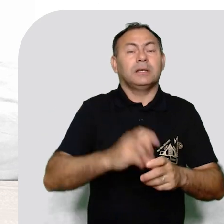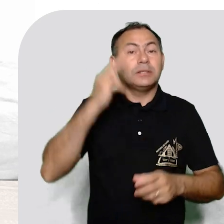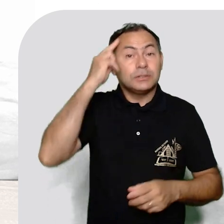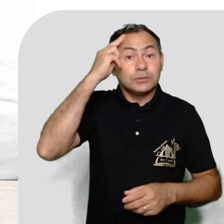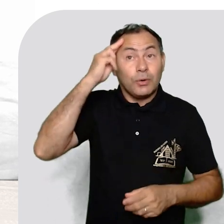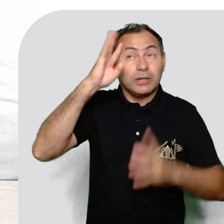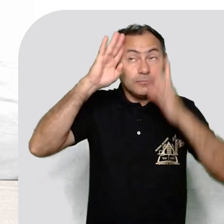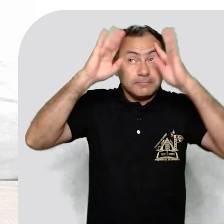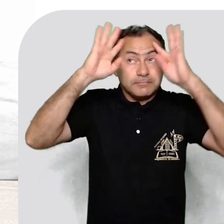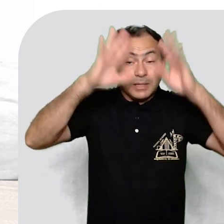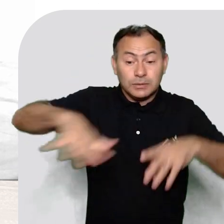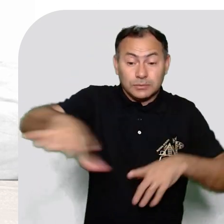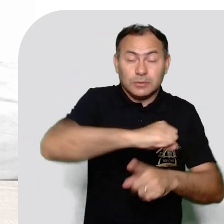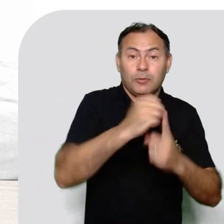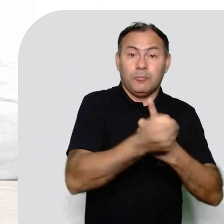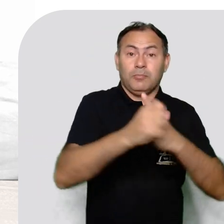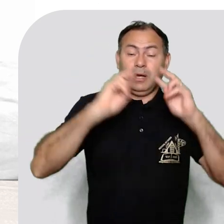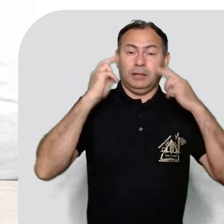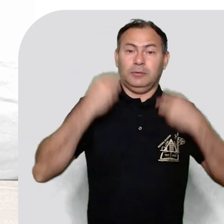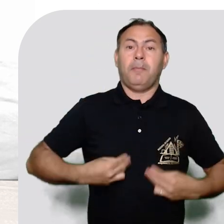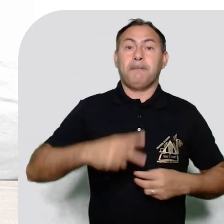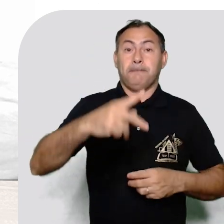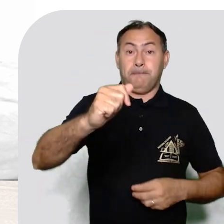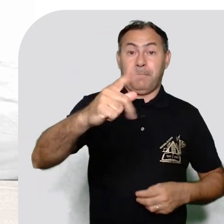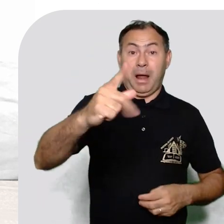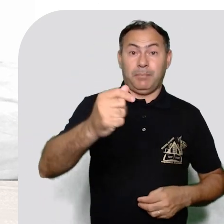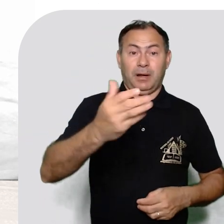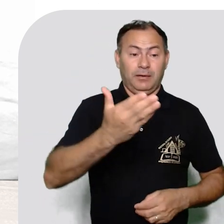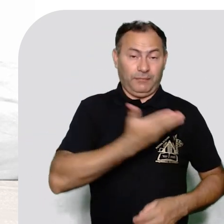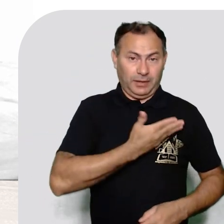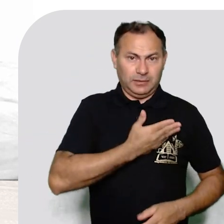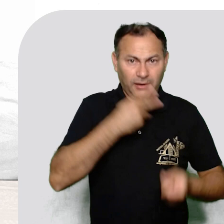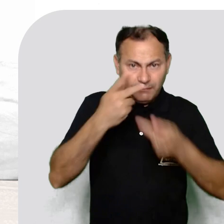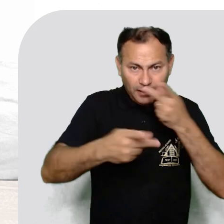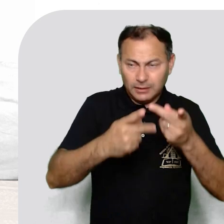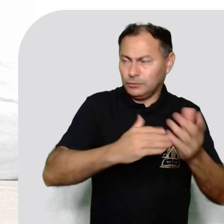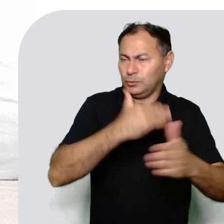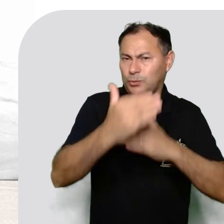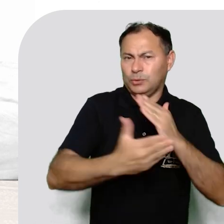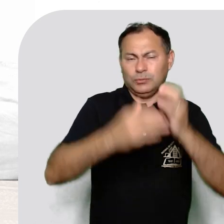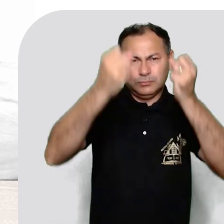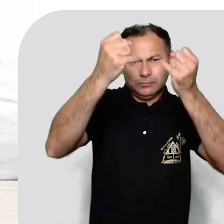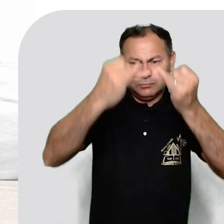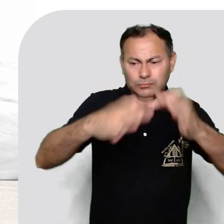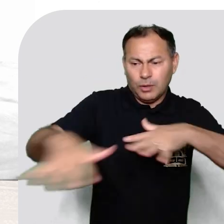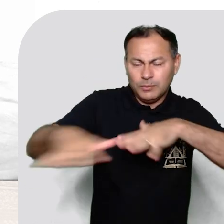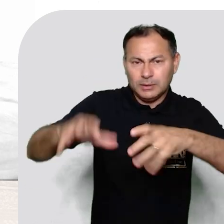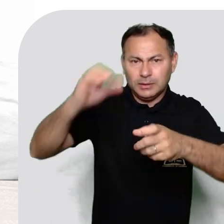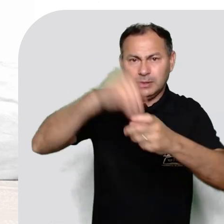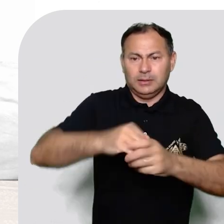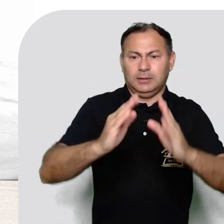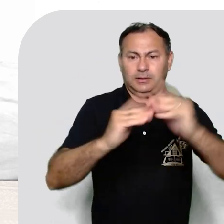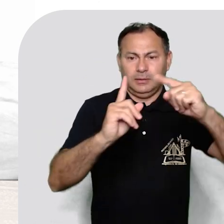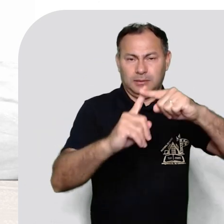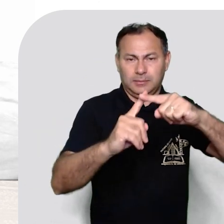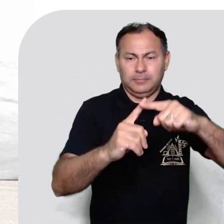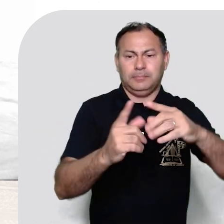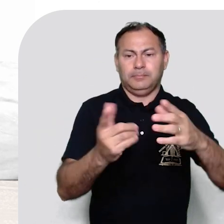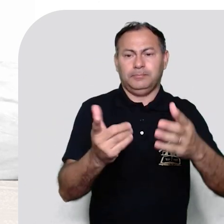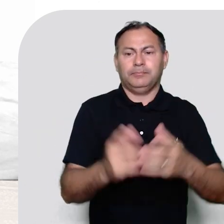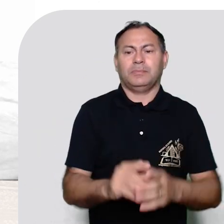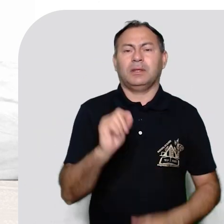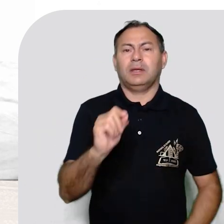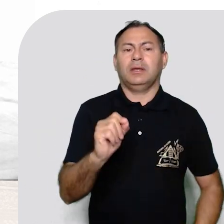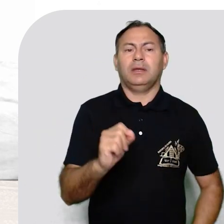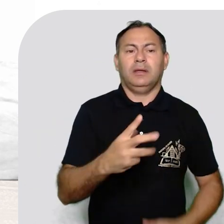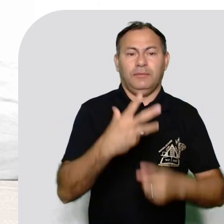de uma sociedade humana, né, o Papa Francisco desencadeou todo um movimento dentro da igreja